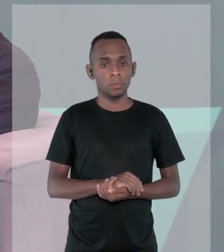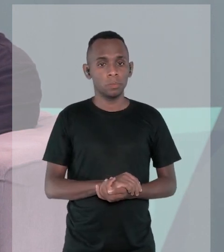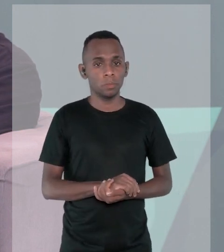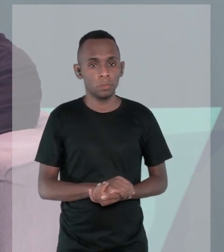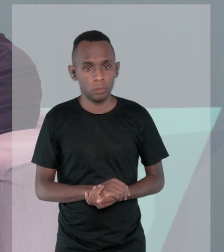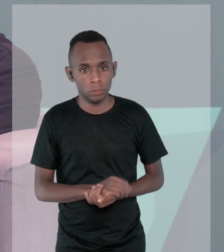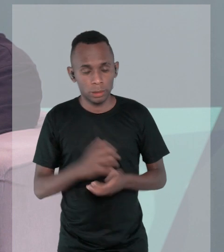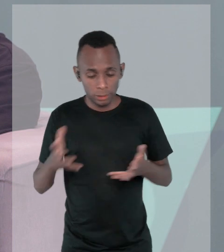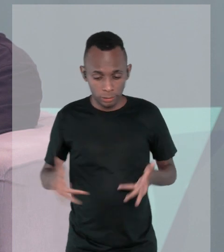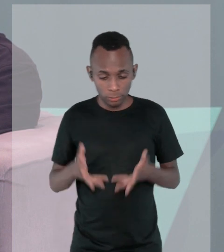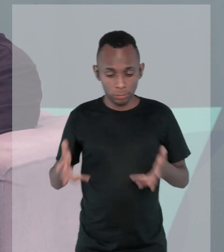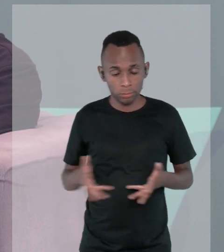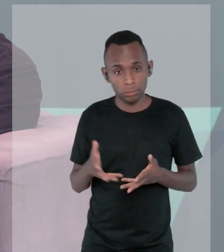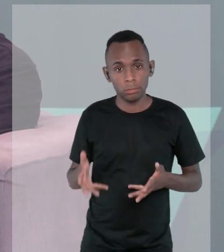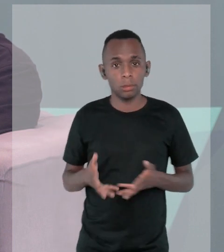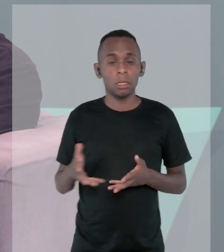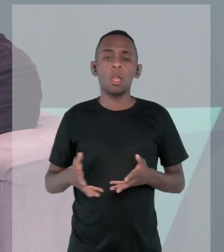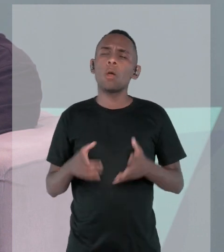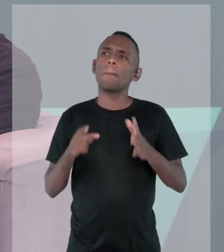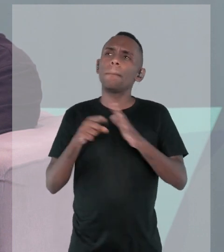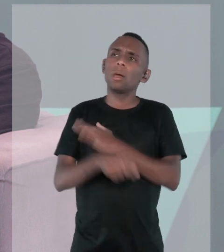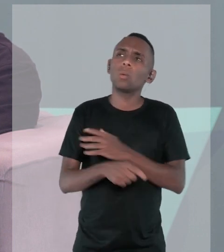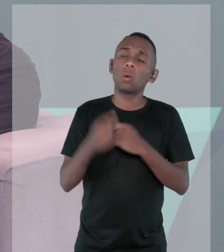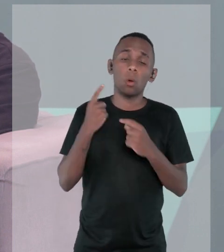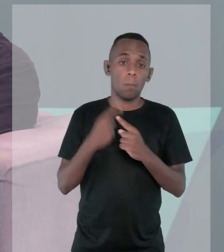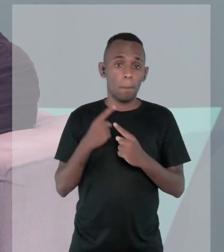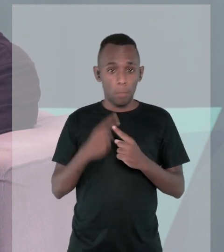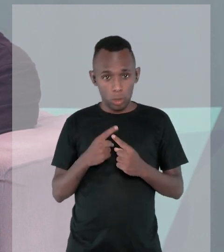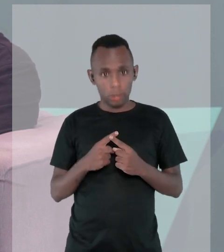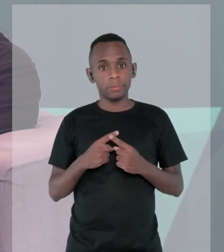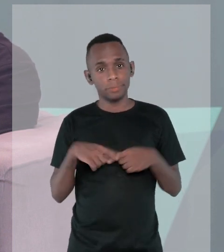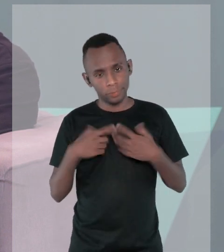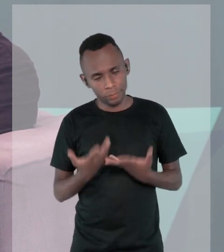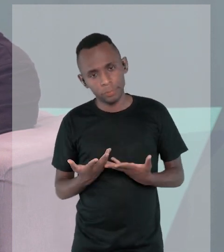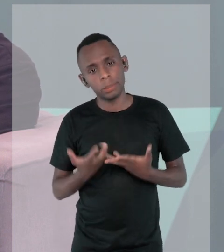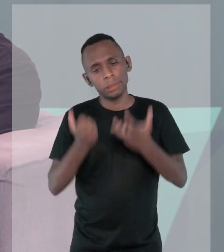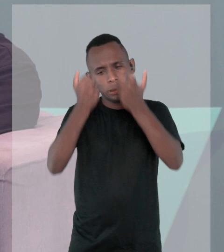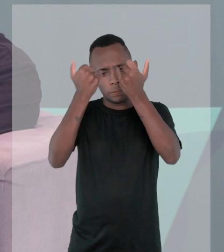ela se aquece aí. E eu pergunto isso porque, isso que eu estava